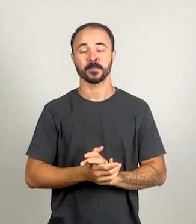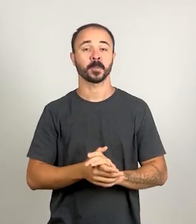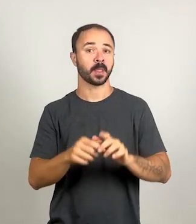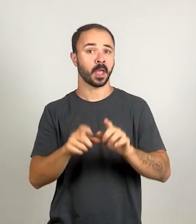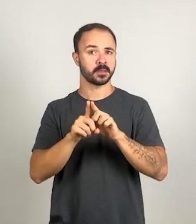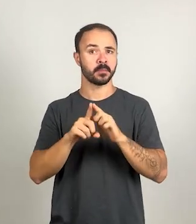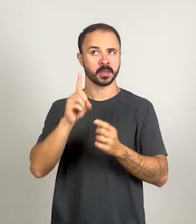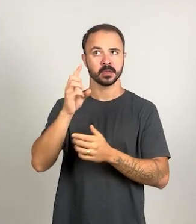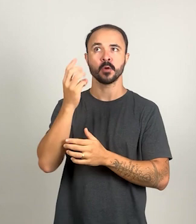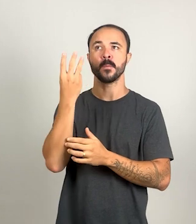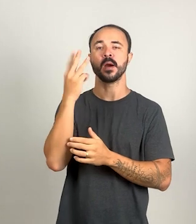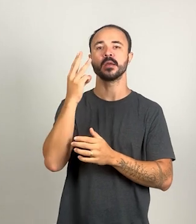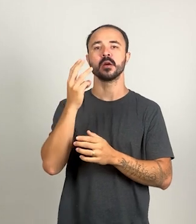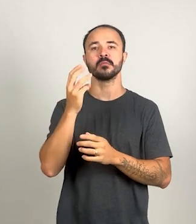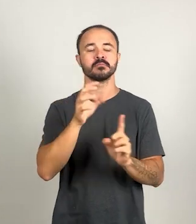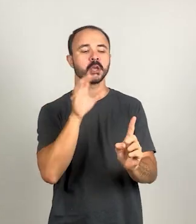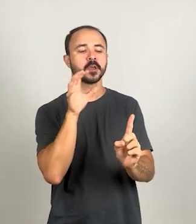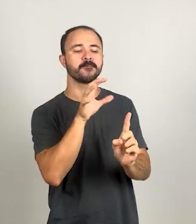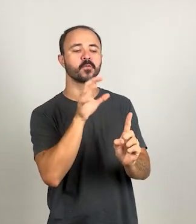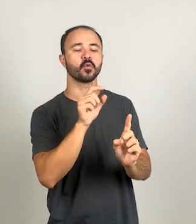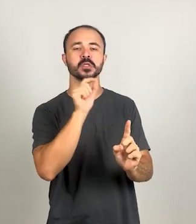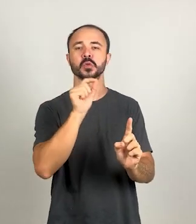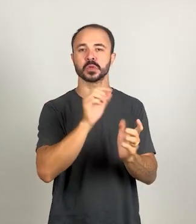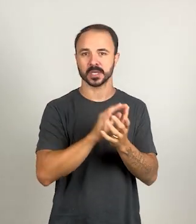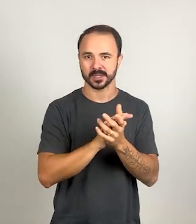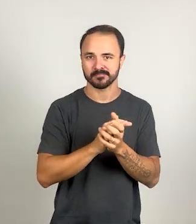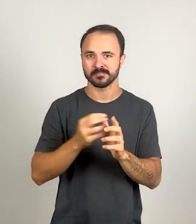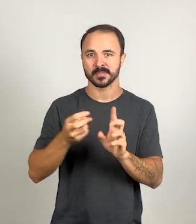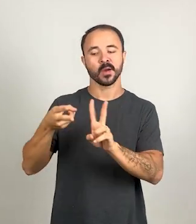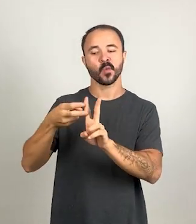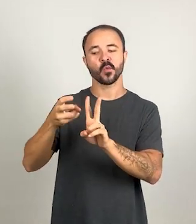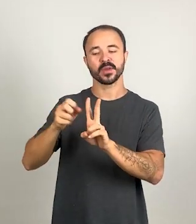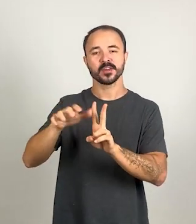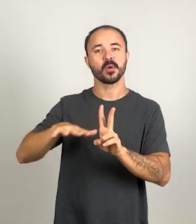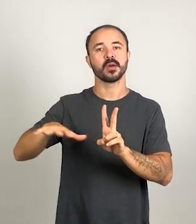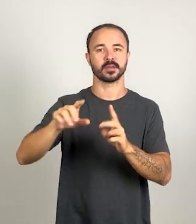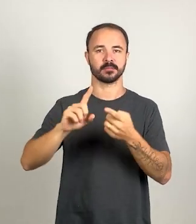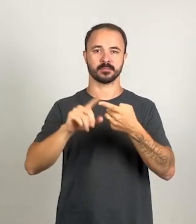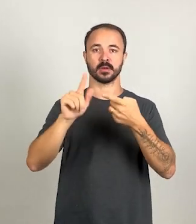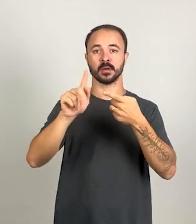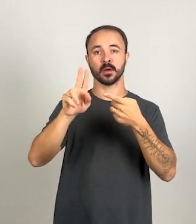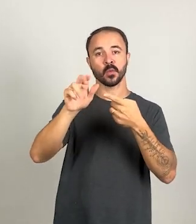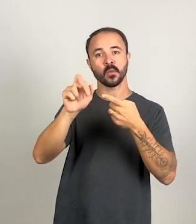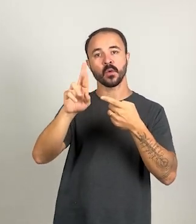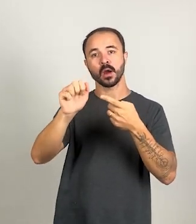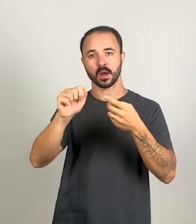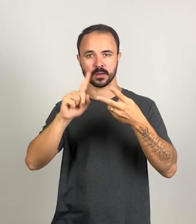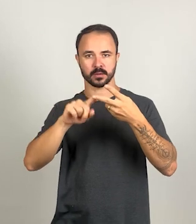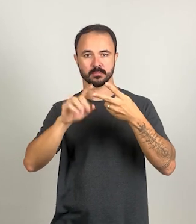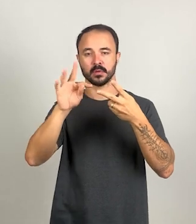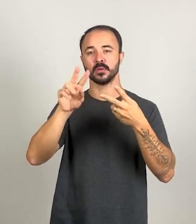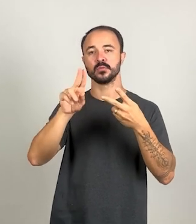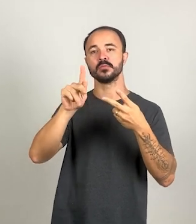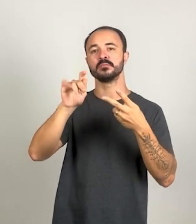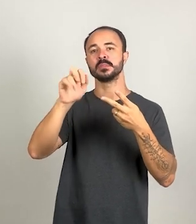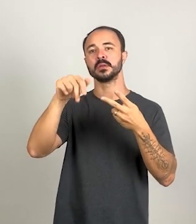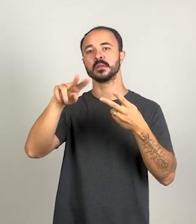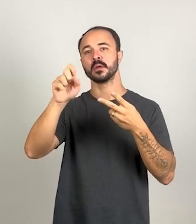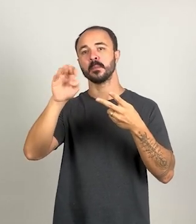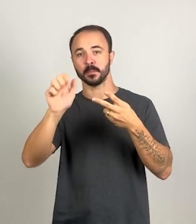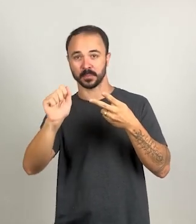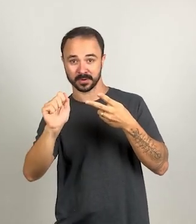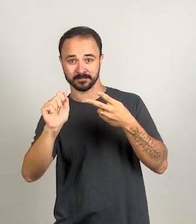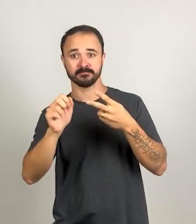Maranhão teve influência de povos indígenas como os Tupinambás e os guarás que já habitavam a região antes da chegada